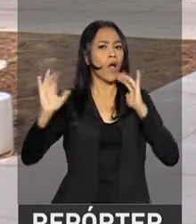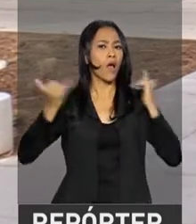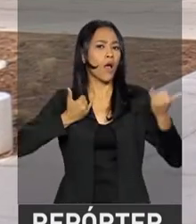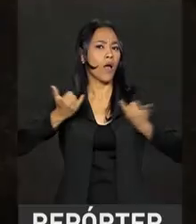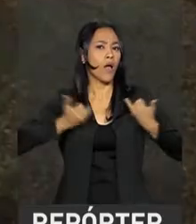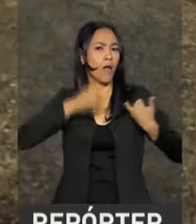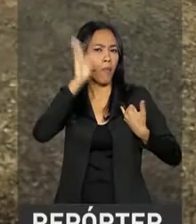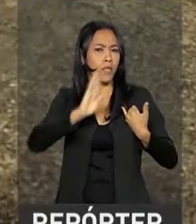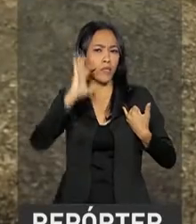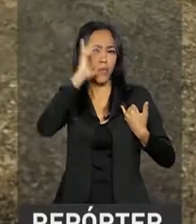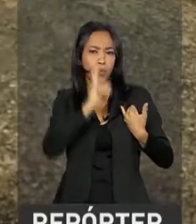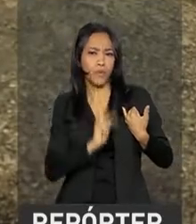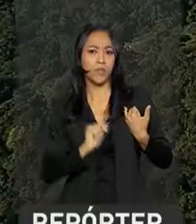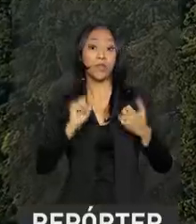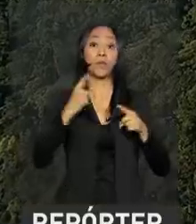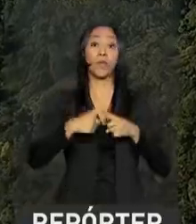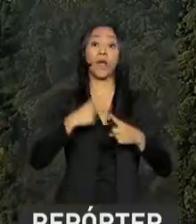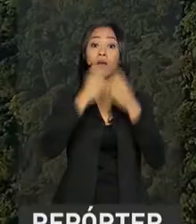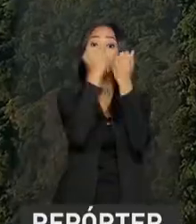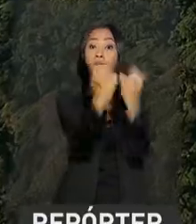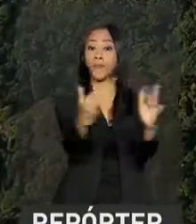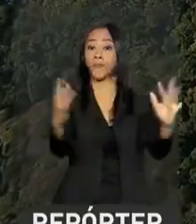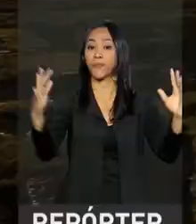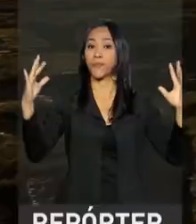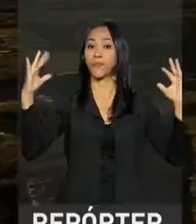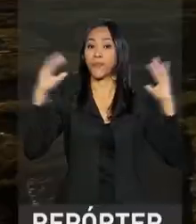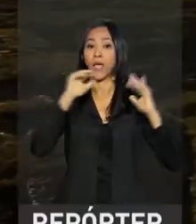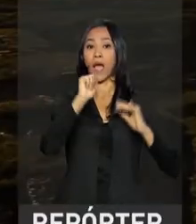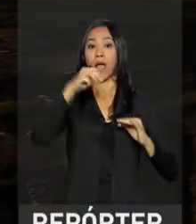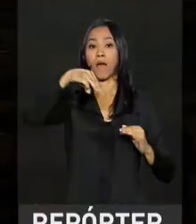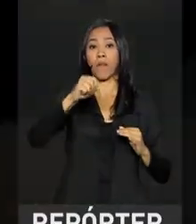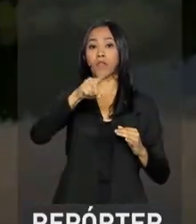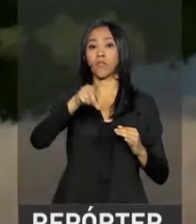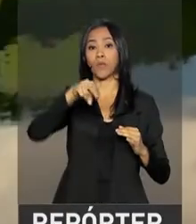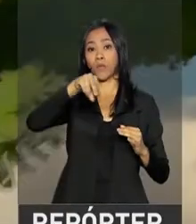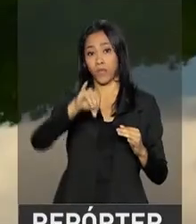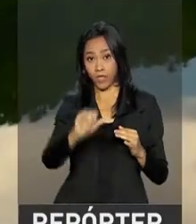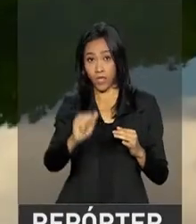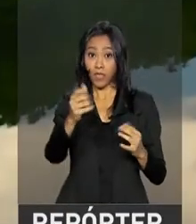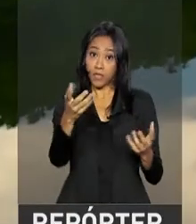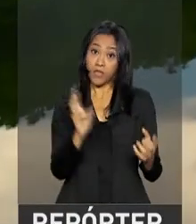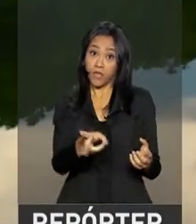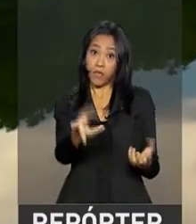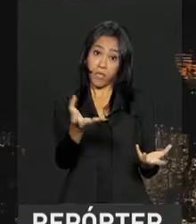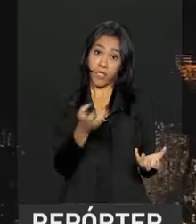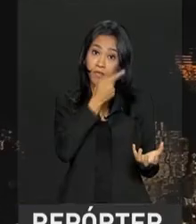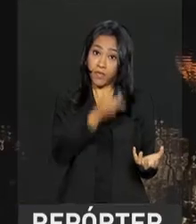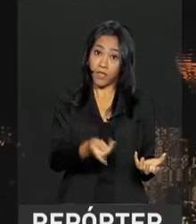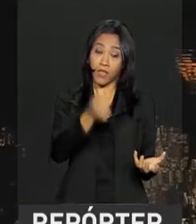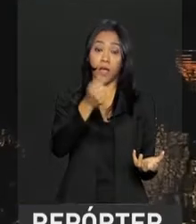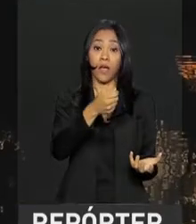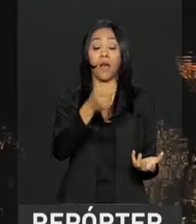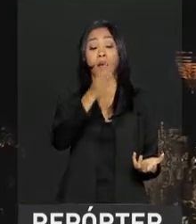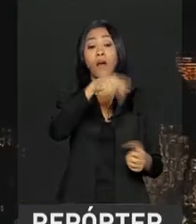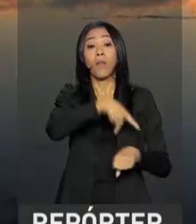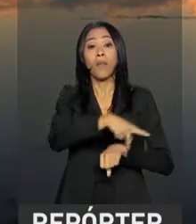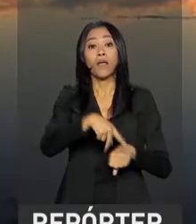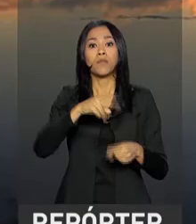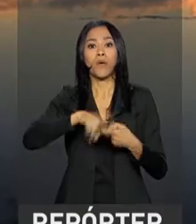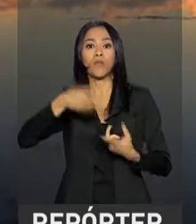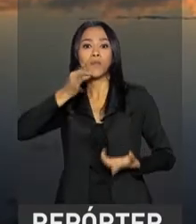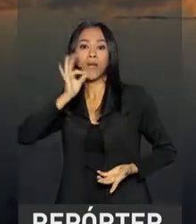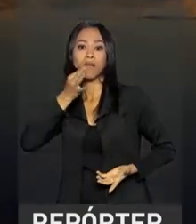bonito sobretudo por causa da floresta amazônica ela também diz que sempre quis visitar o país por causa do café e da